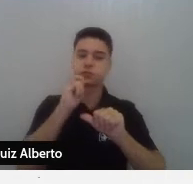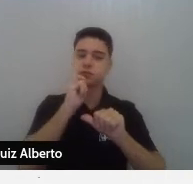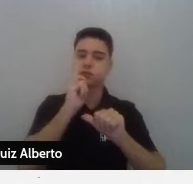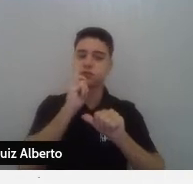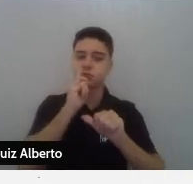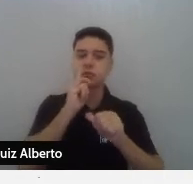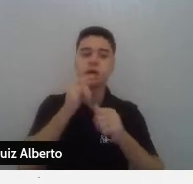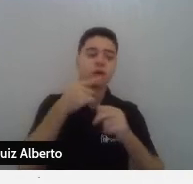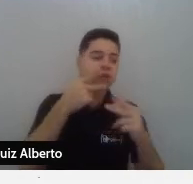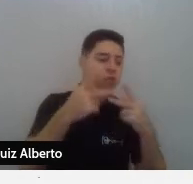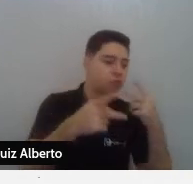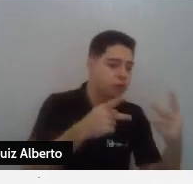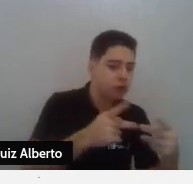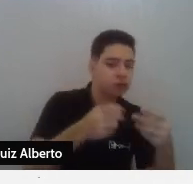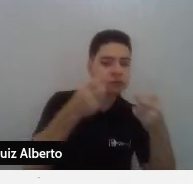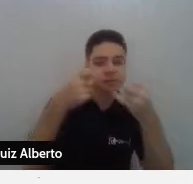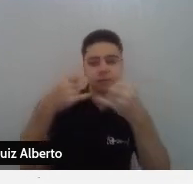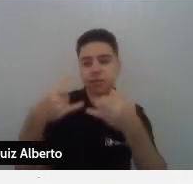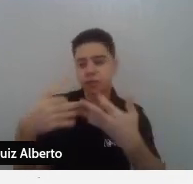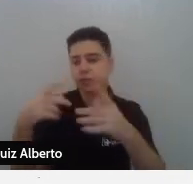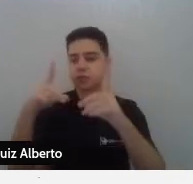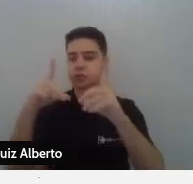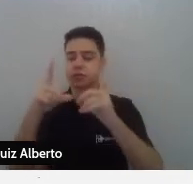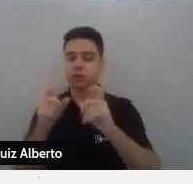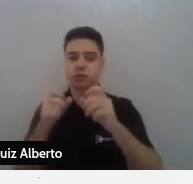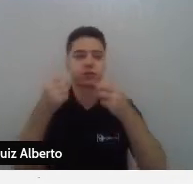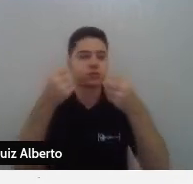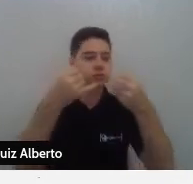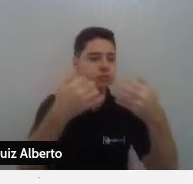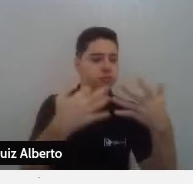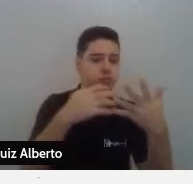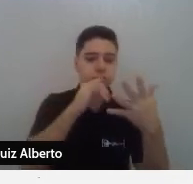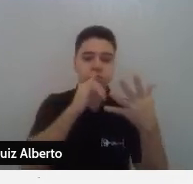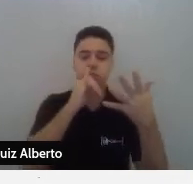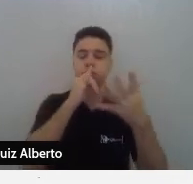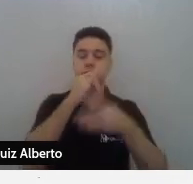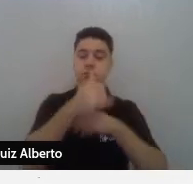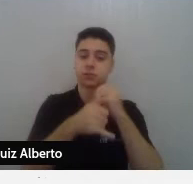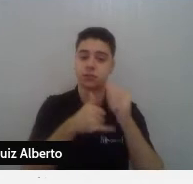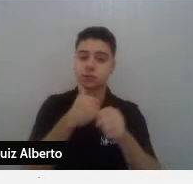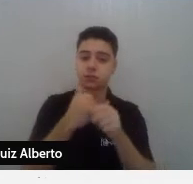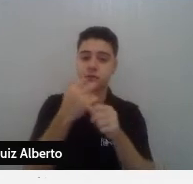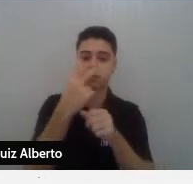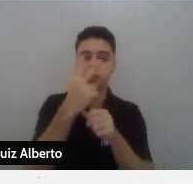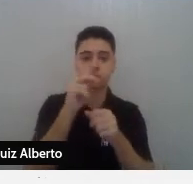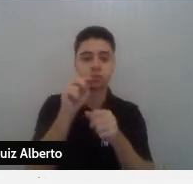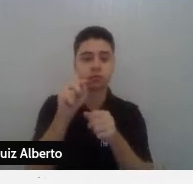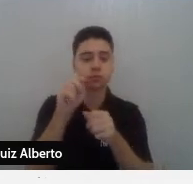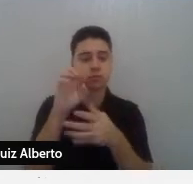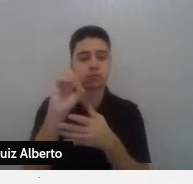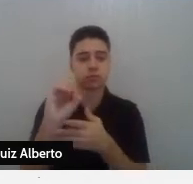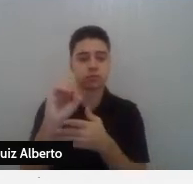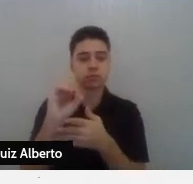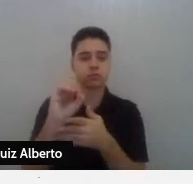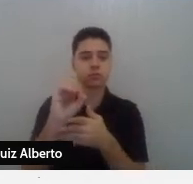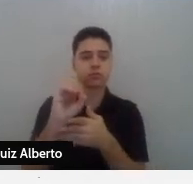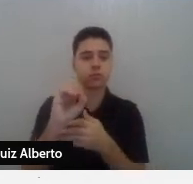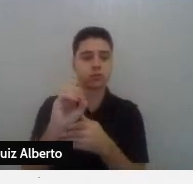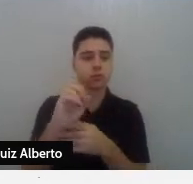de comentários, de fotografias. Isso seria a internet 2.0. Já a